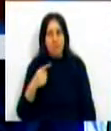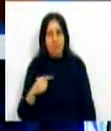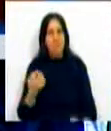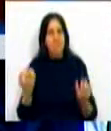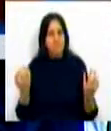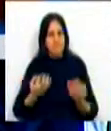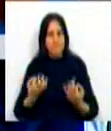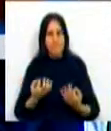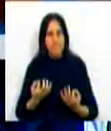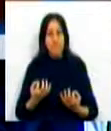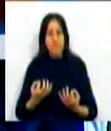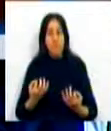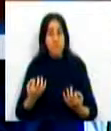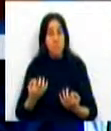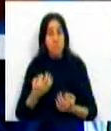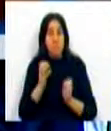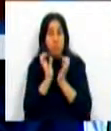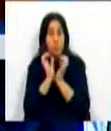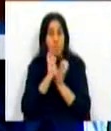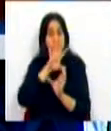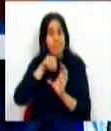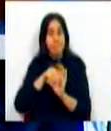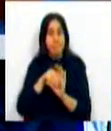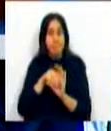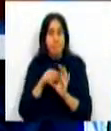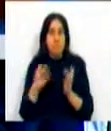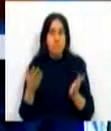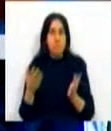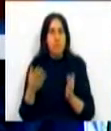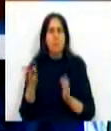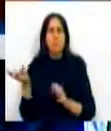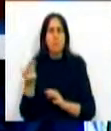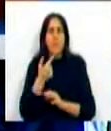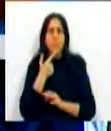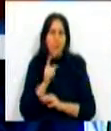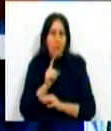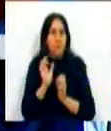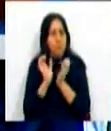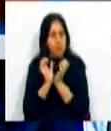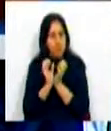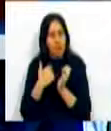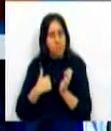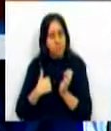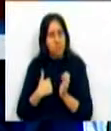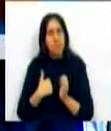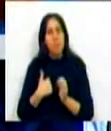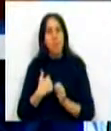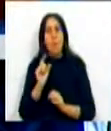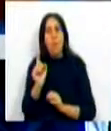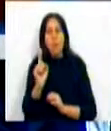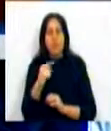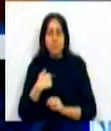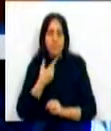facto, na própria Segurança Social, não será o sítio onde há mais, mas na própria Segurança Social, do recurso, a meu